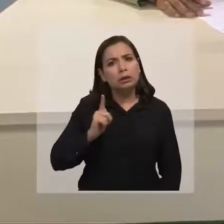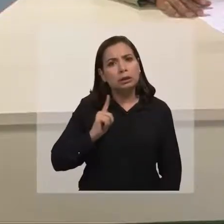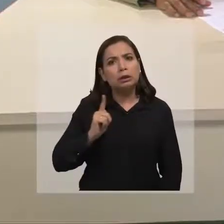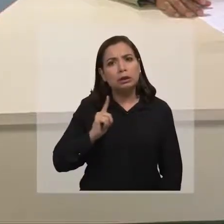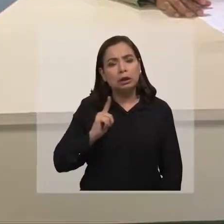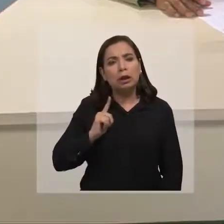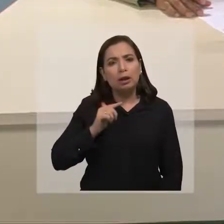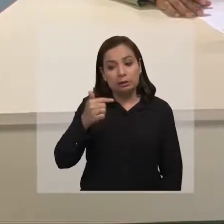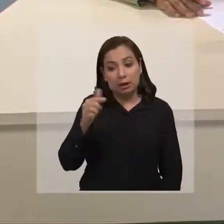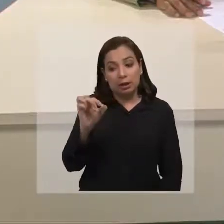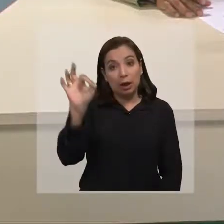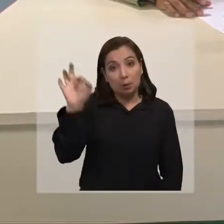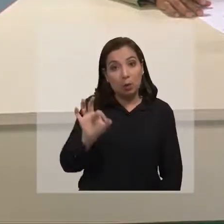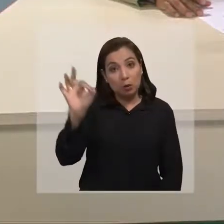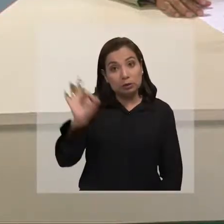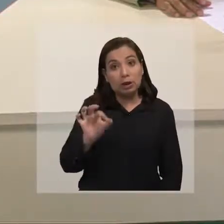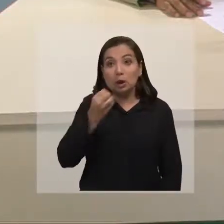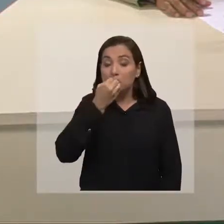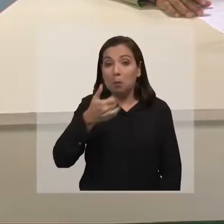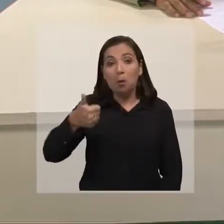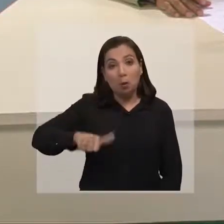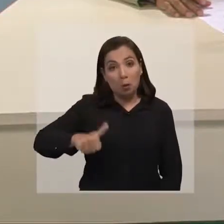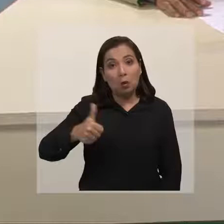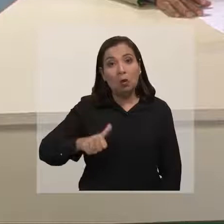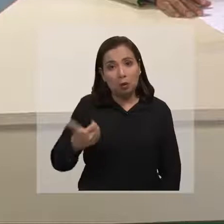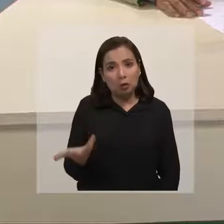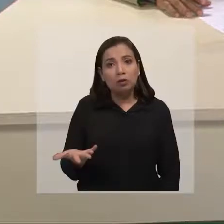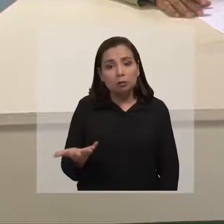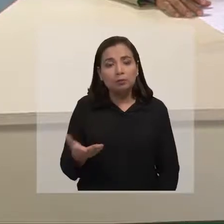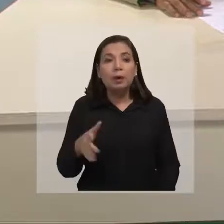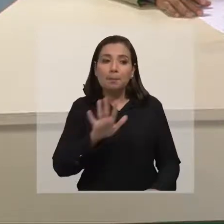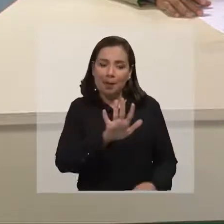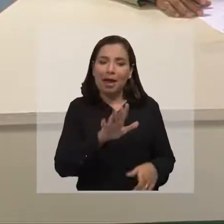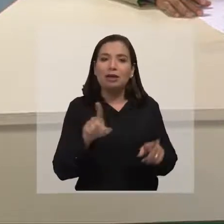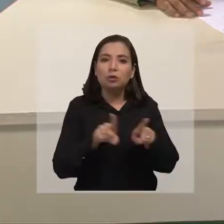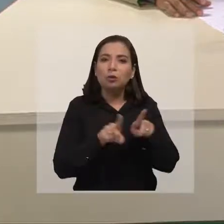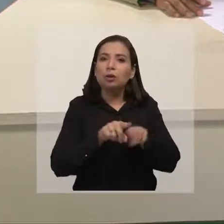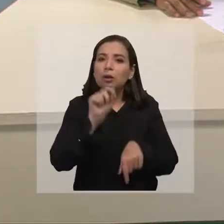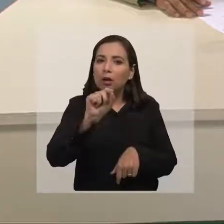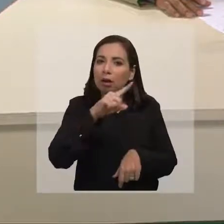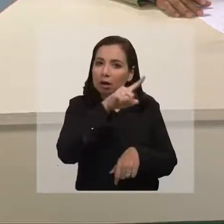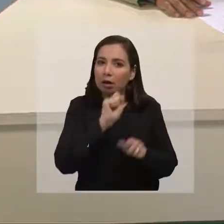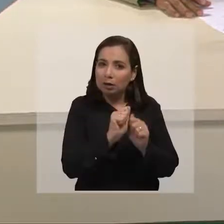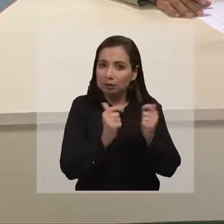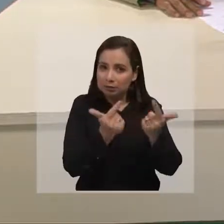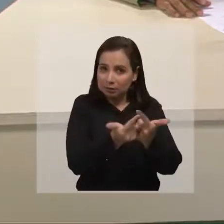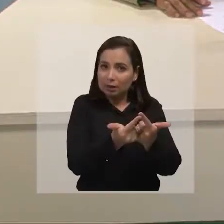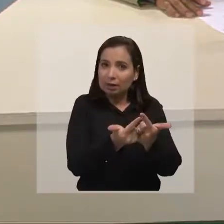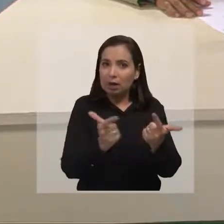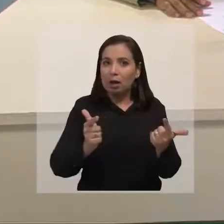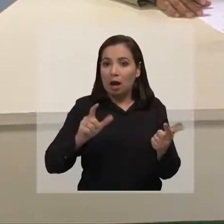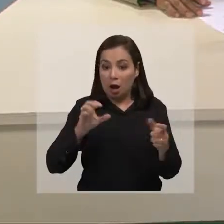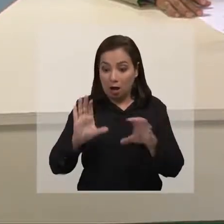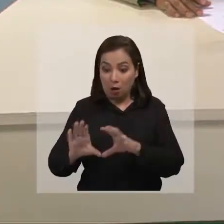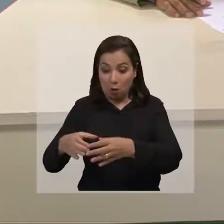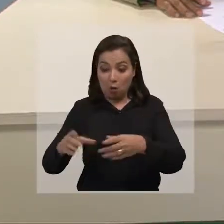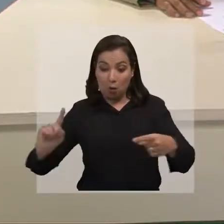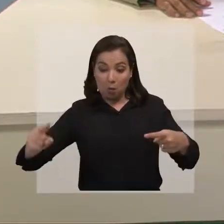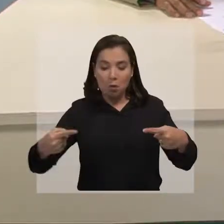só 70% de aprovação, mas, de alguma maneira, você nota que na Assembleia a oposição está em